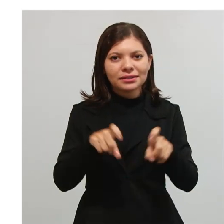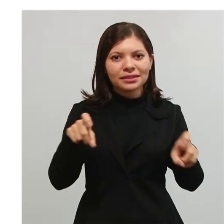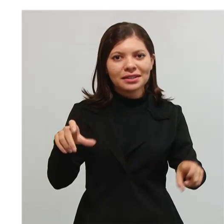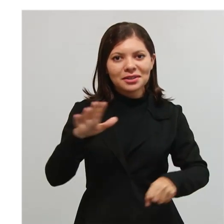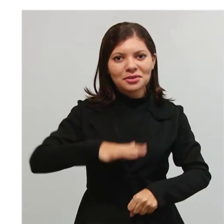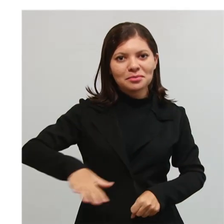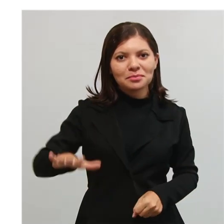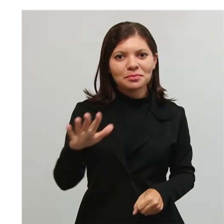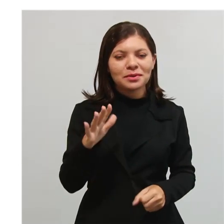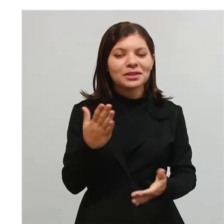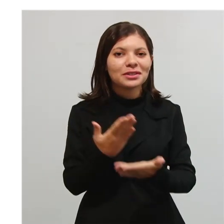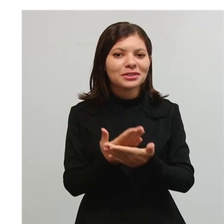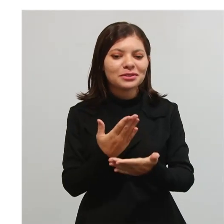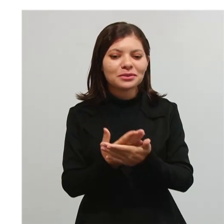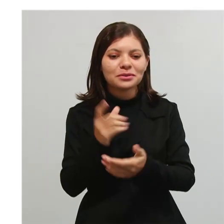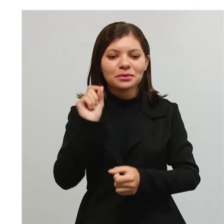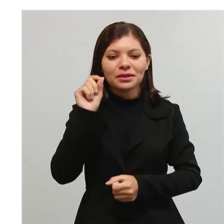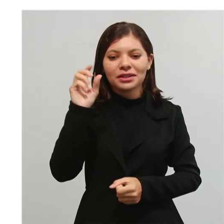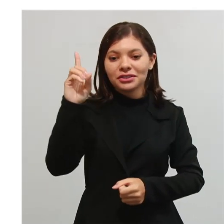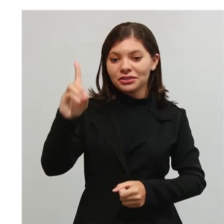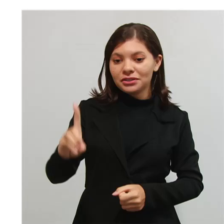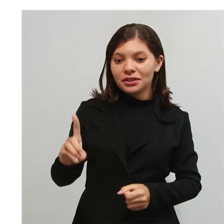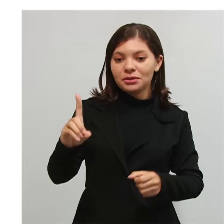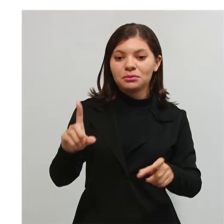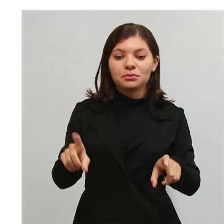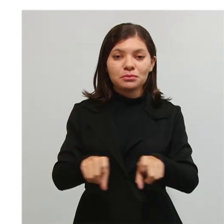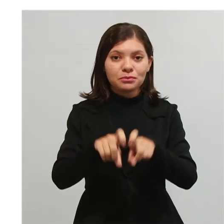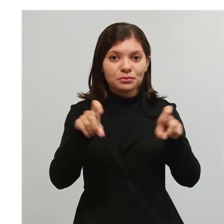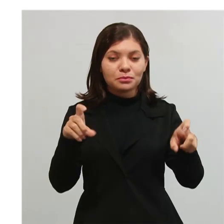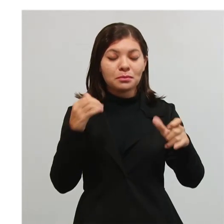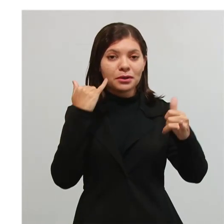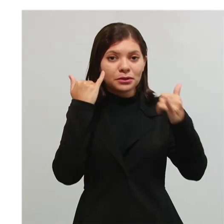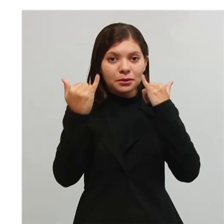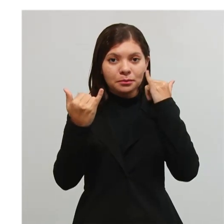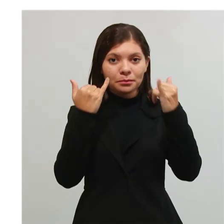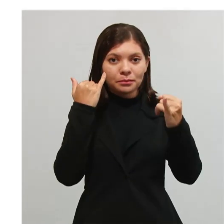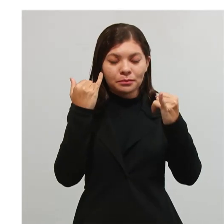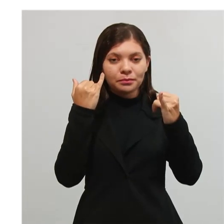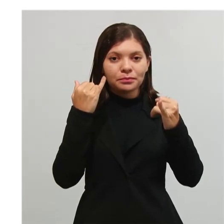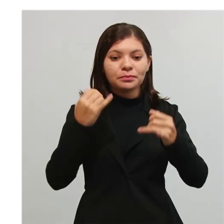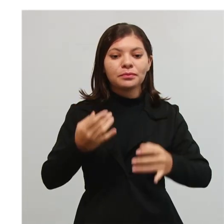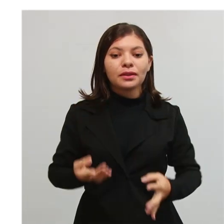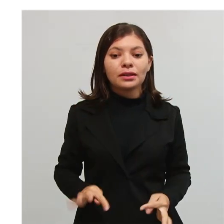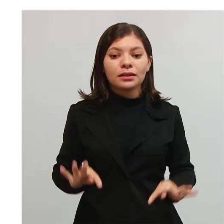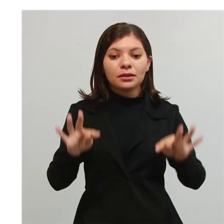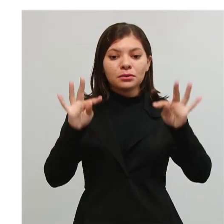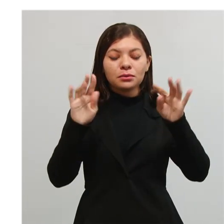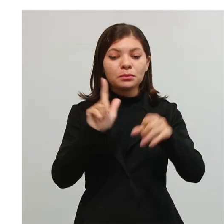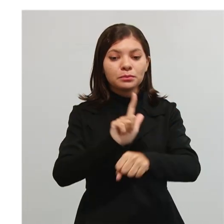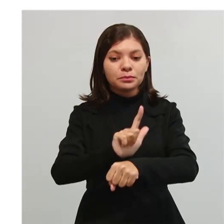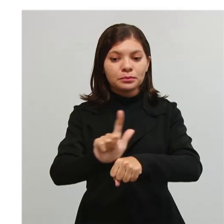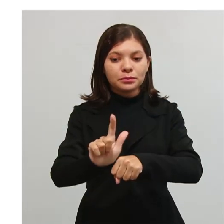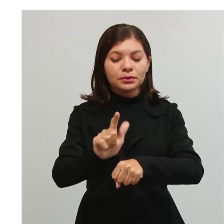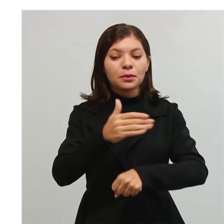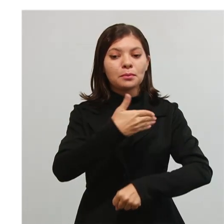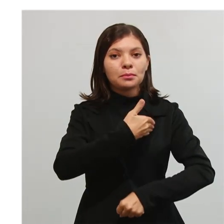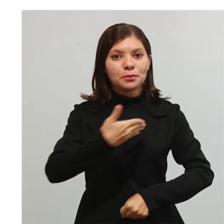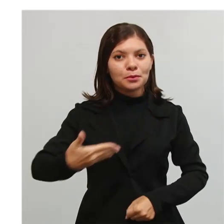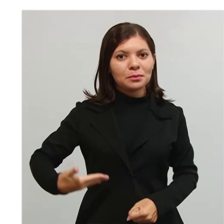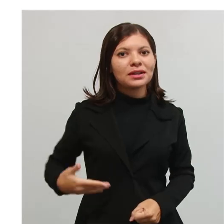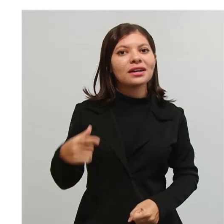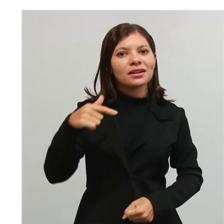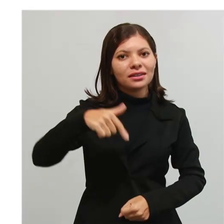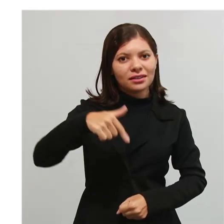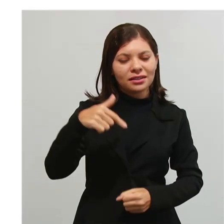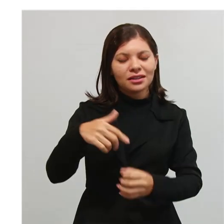uma área que mexe com direito e Informática ao mesmo tempo sou tecnóloga em gestão pública aqui mesmo pelo ifro